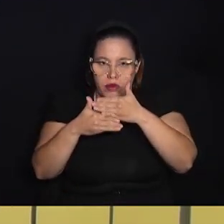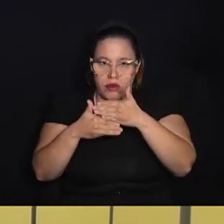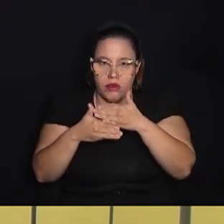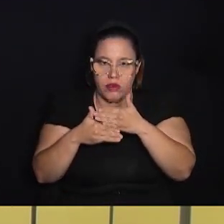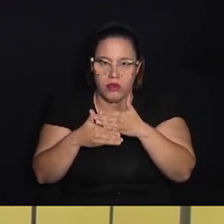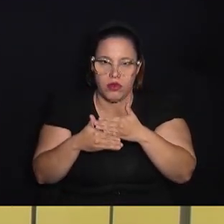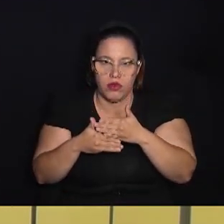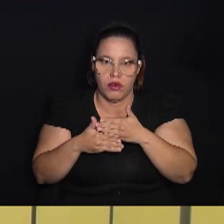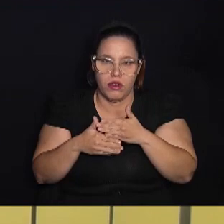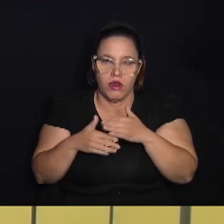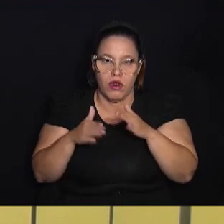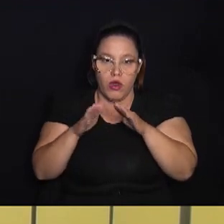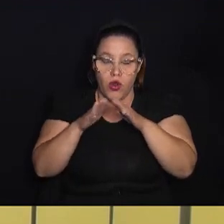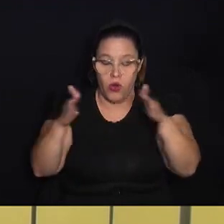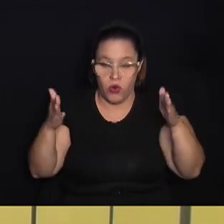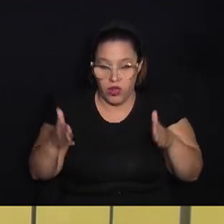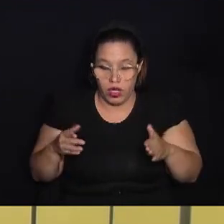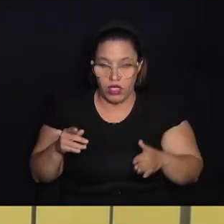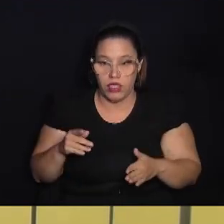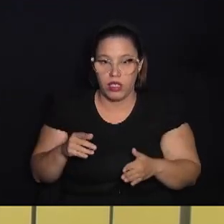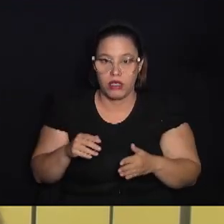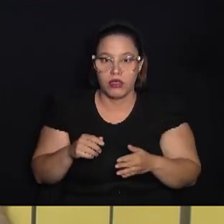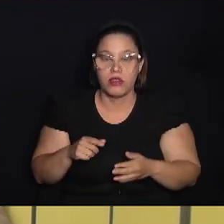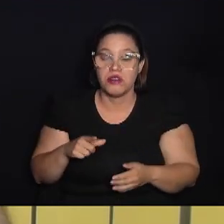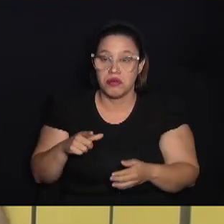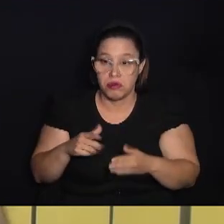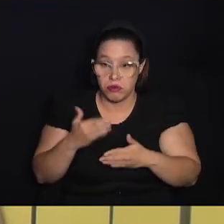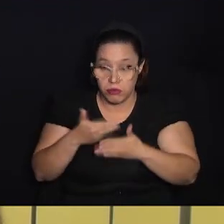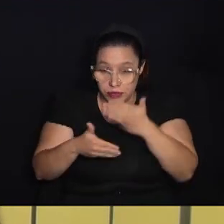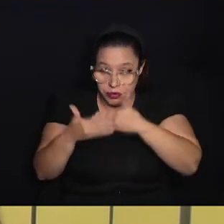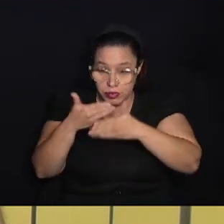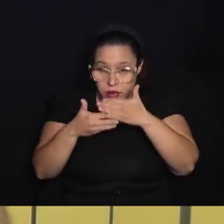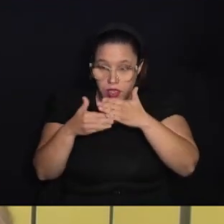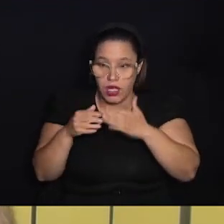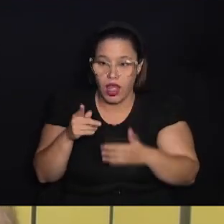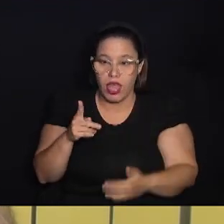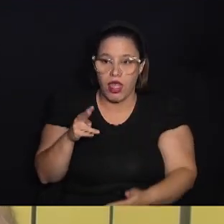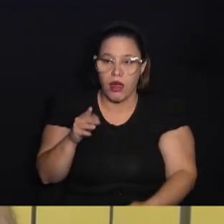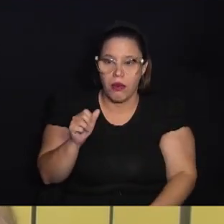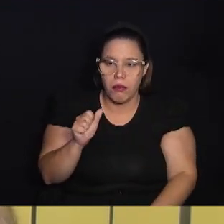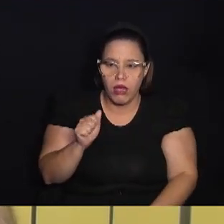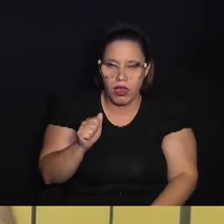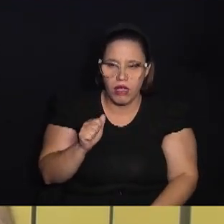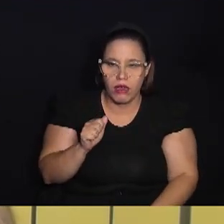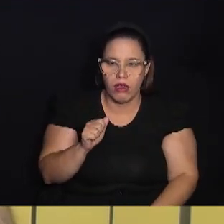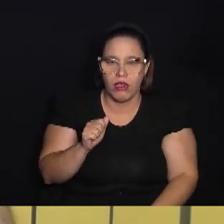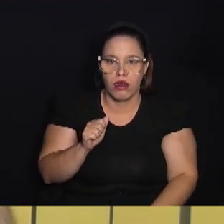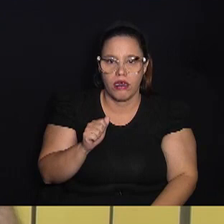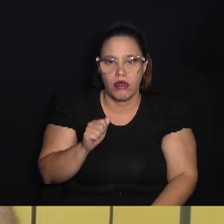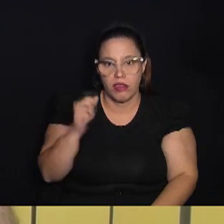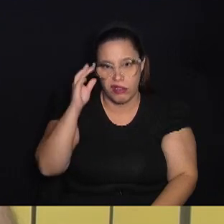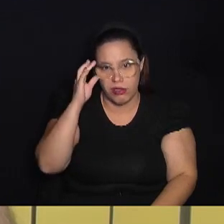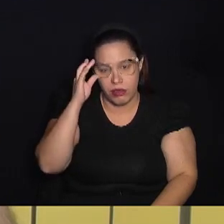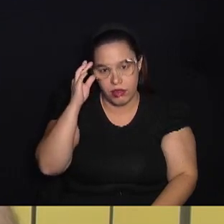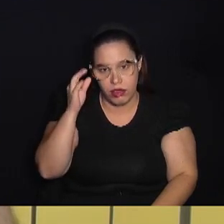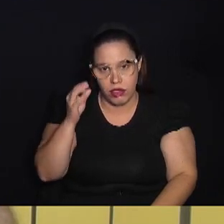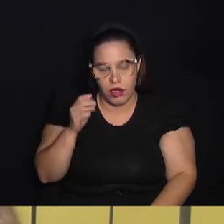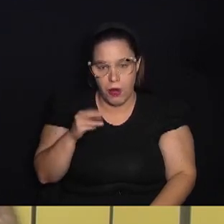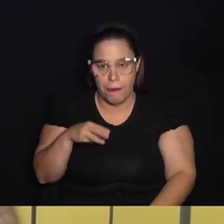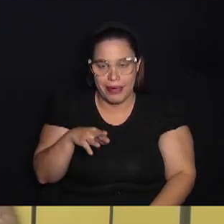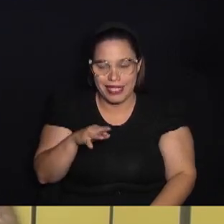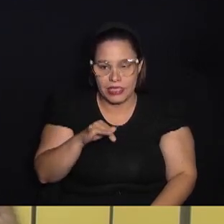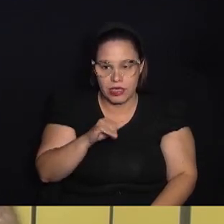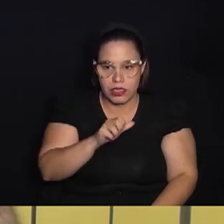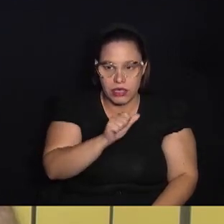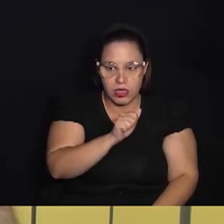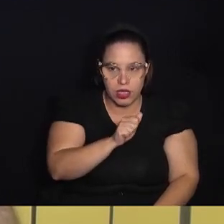Claro que ela tem a fachada que foi feita Mas ela é a maior construção de taipa de pilão do mundo ela tem uma uma Mística própria ela